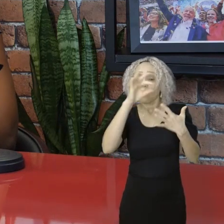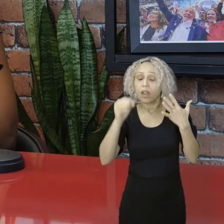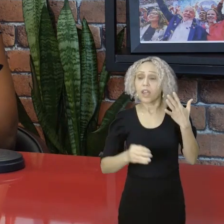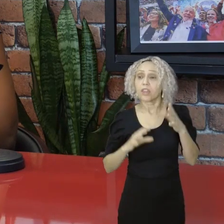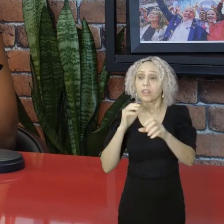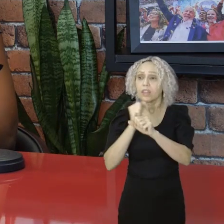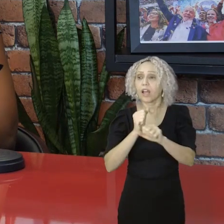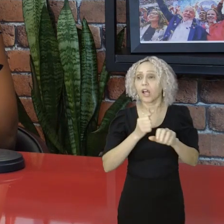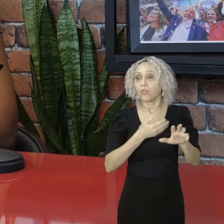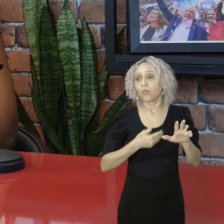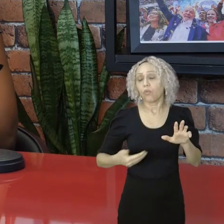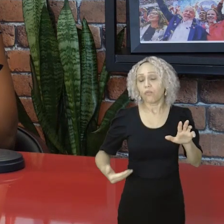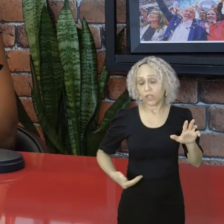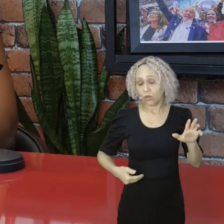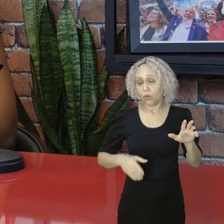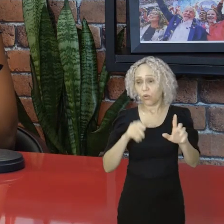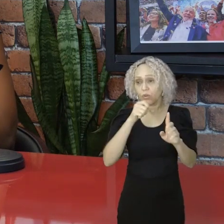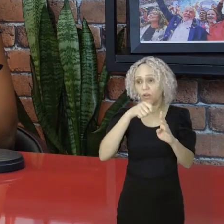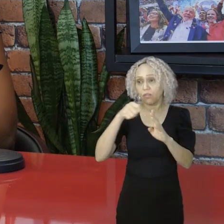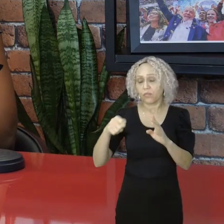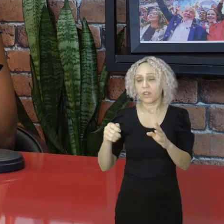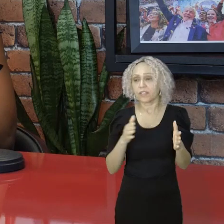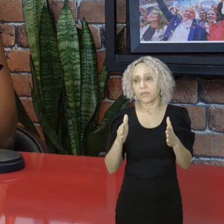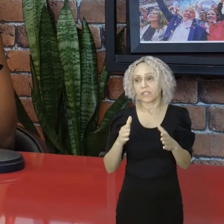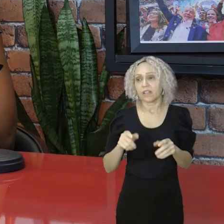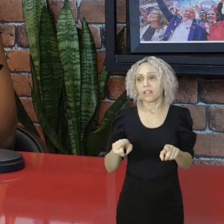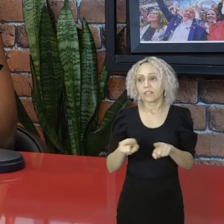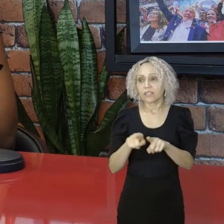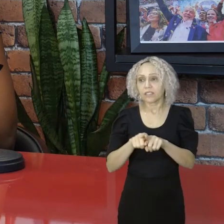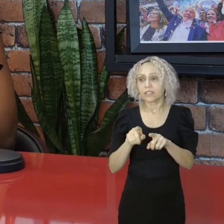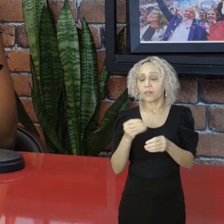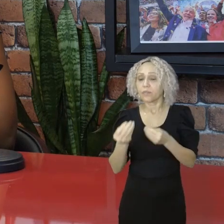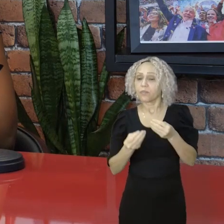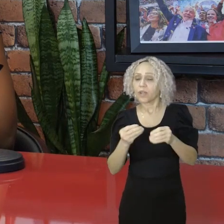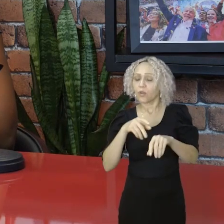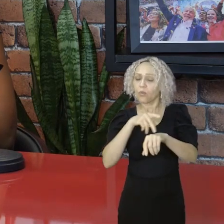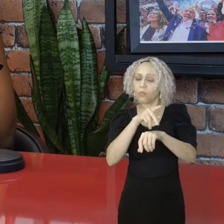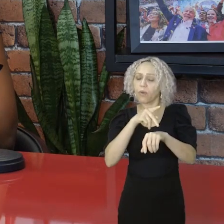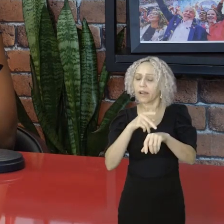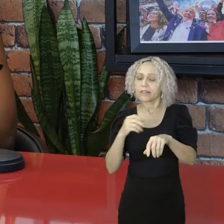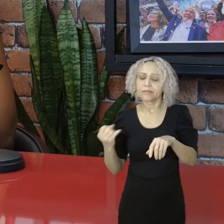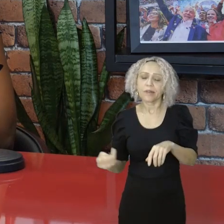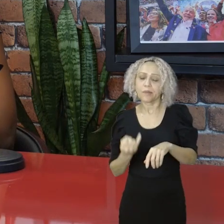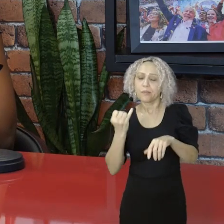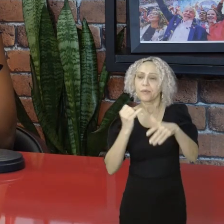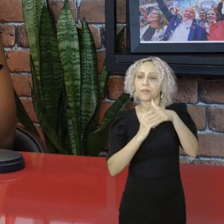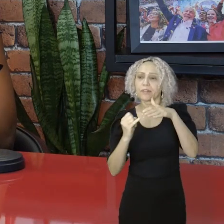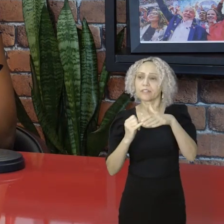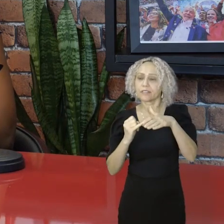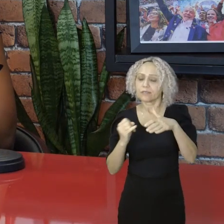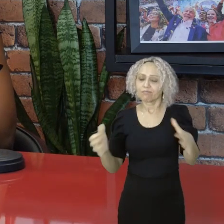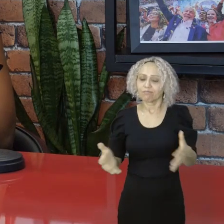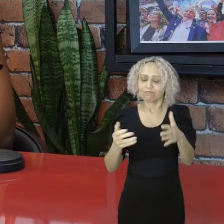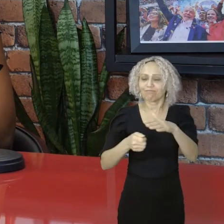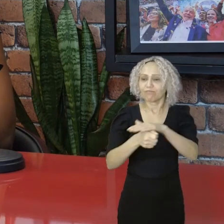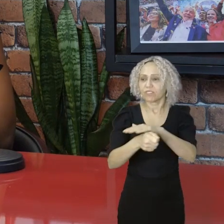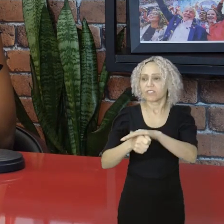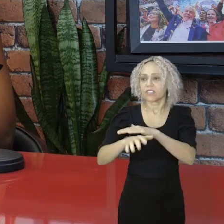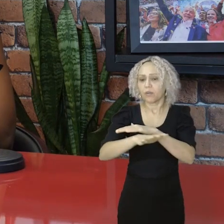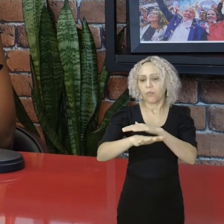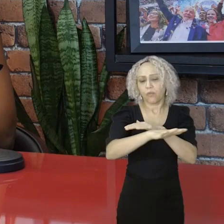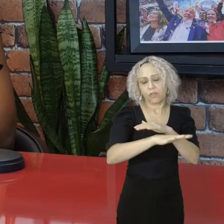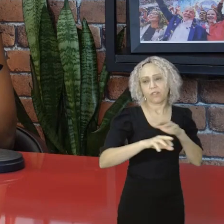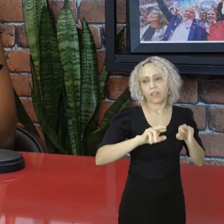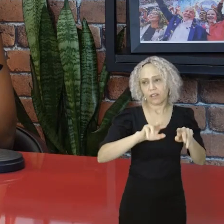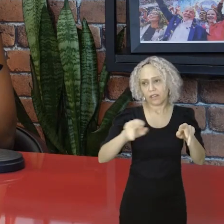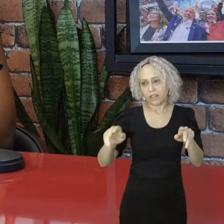os resultados do governo Lula após 9 meses de mandato e como o Estado é fundamental para a indução de